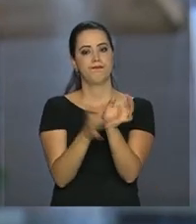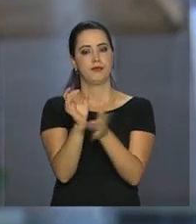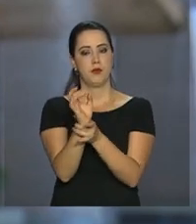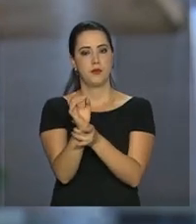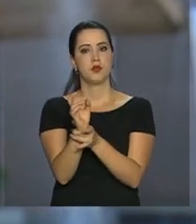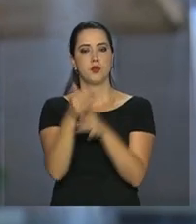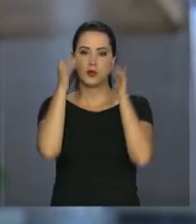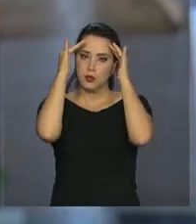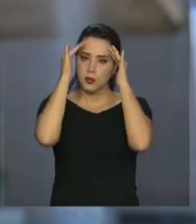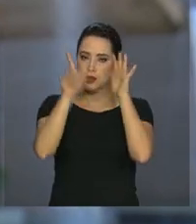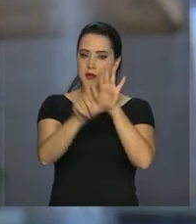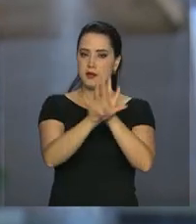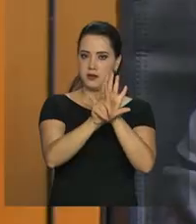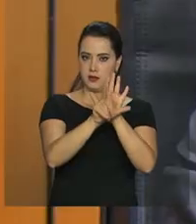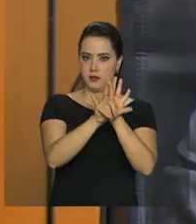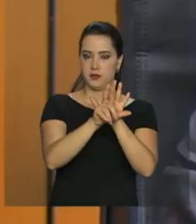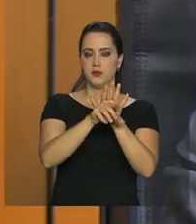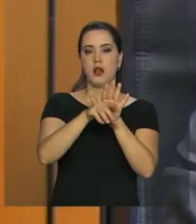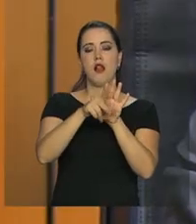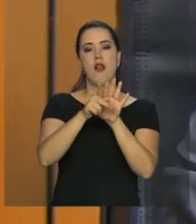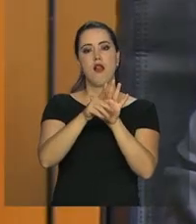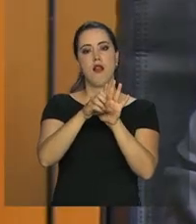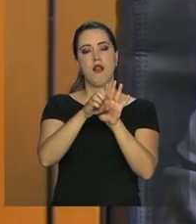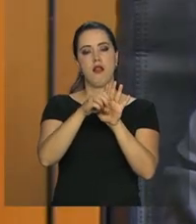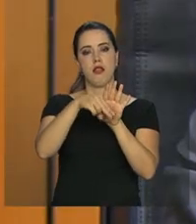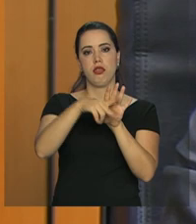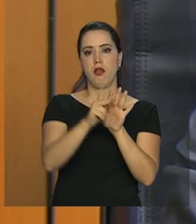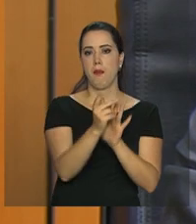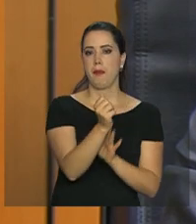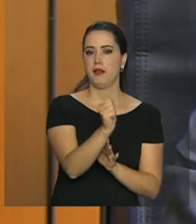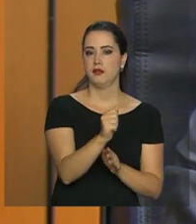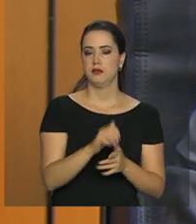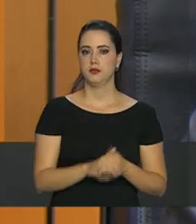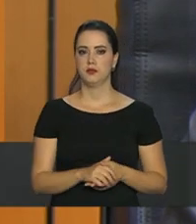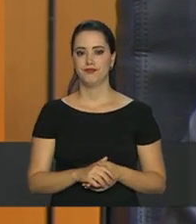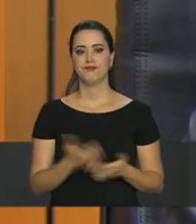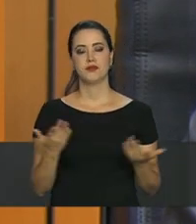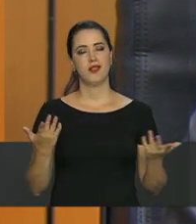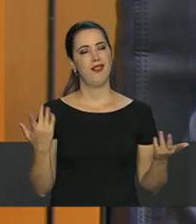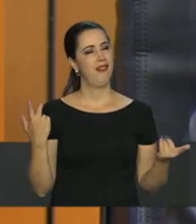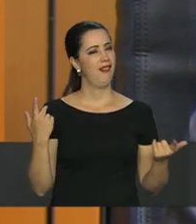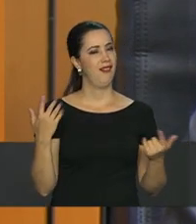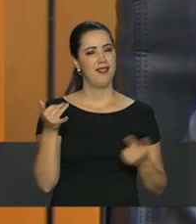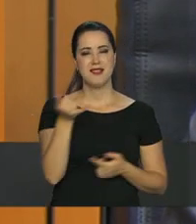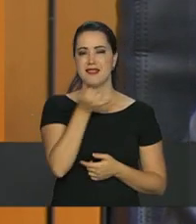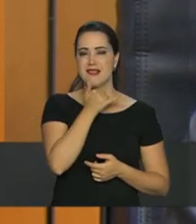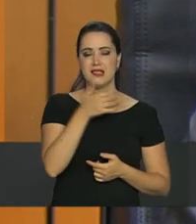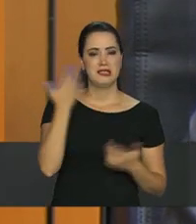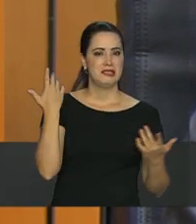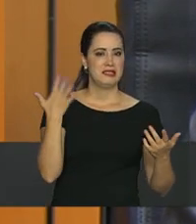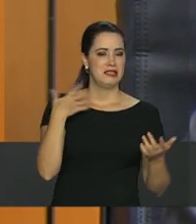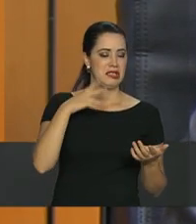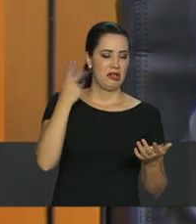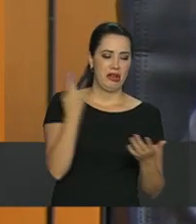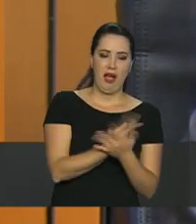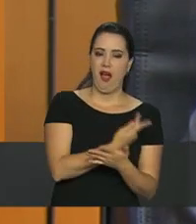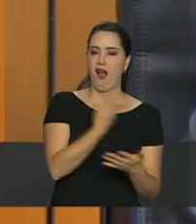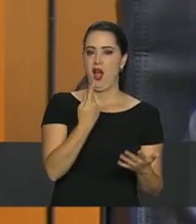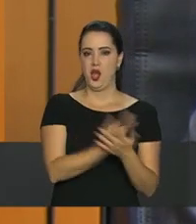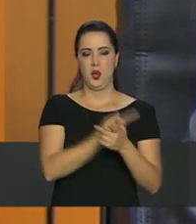protetivas da Lei Maria da Penha. Particularmente, uma das mais covardes formas que existe de se cometer